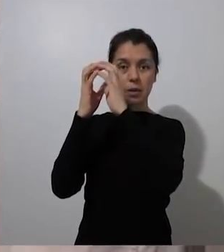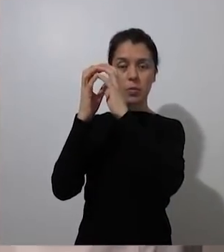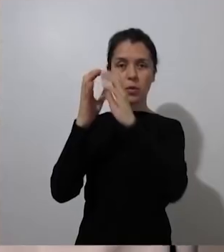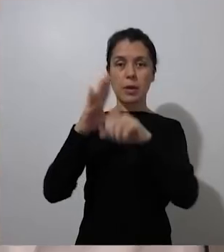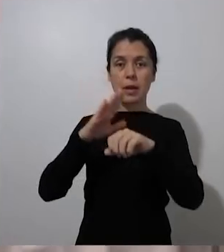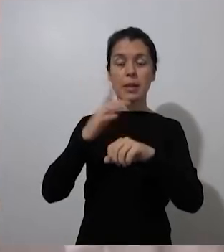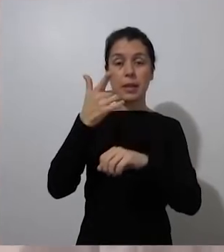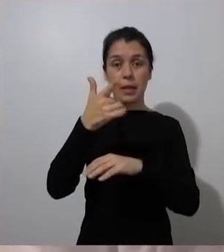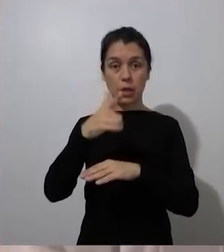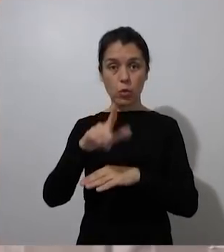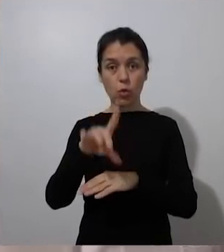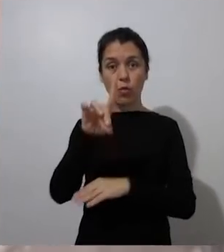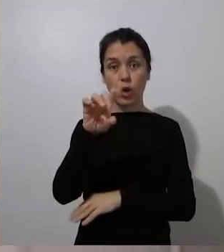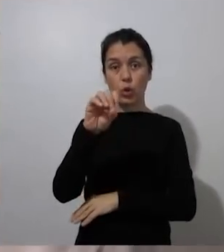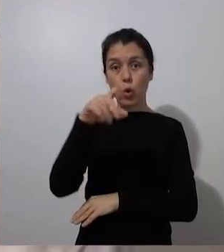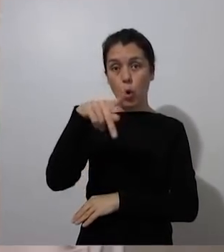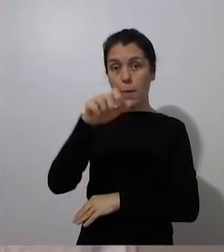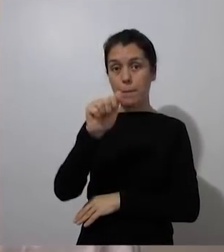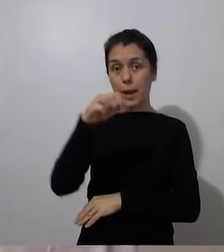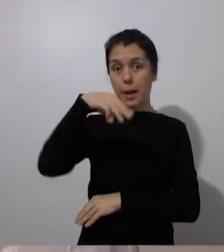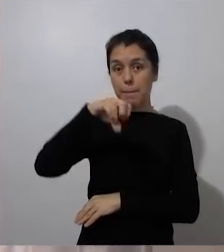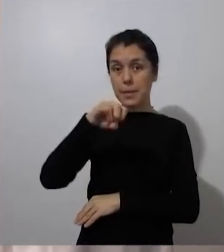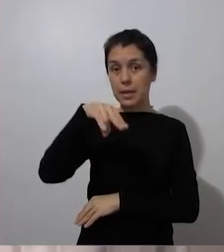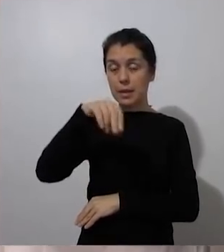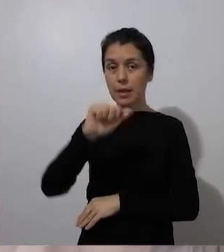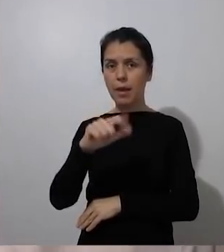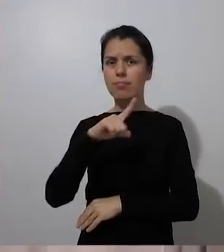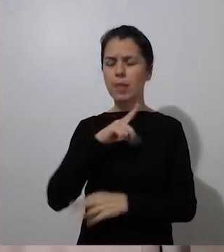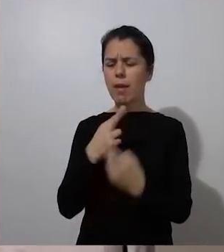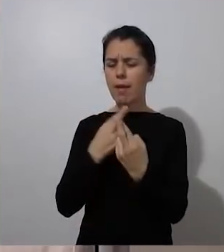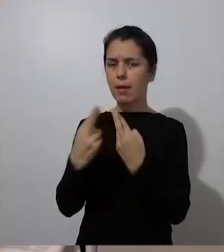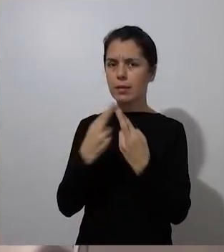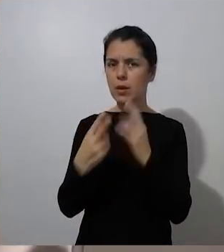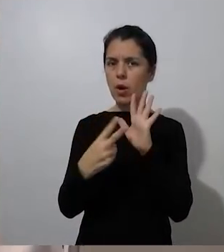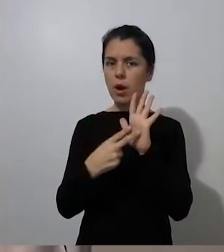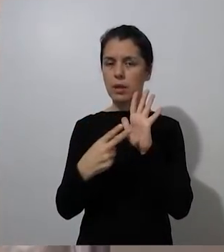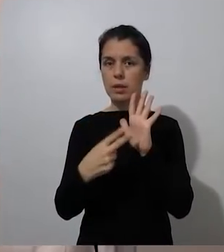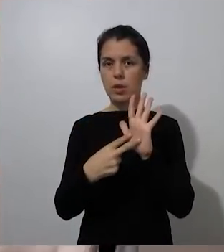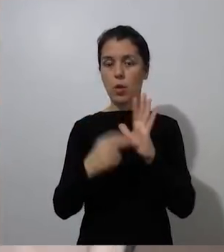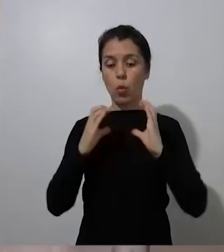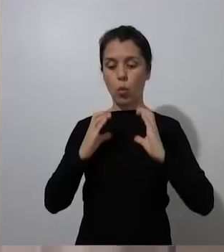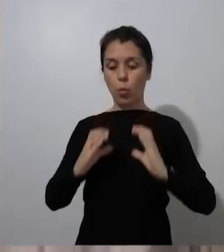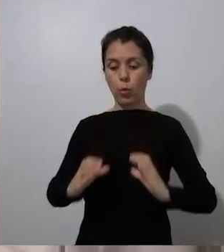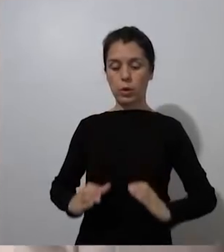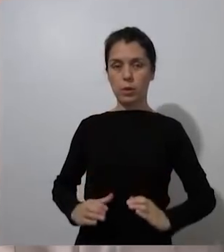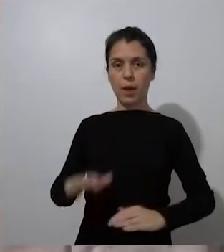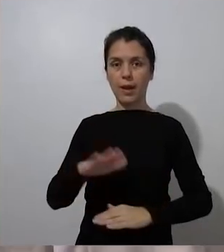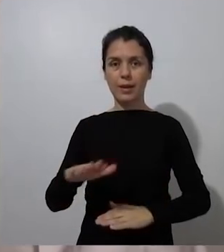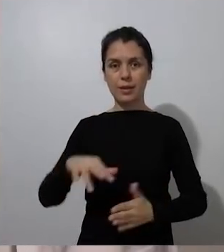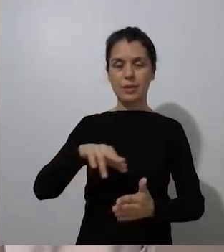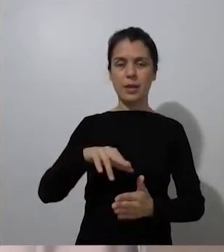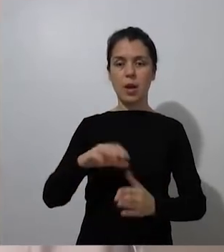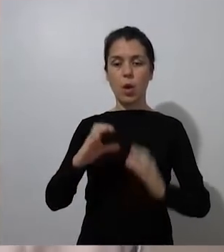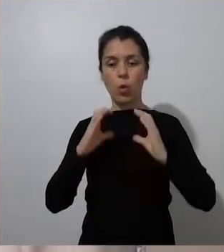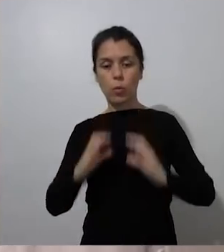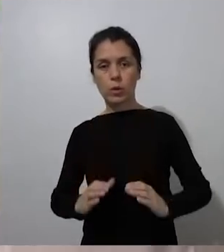cérebro. Mais uma vez, a dopamina tem uma relação intrínseca com a atenção. O comportamento da criança,